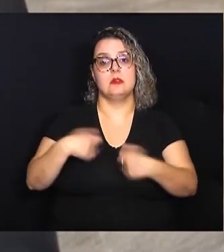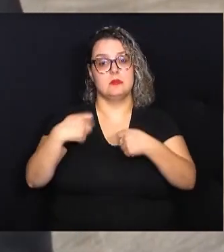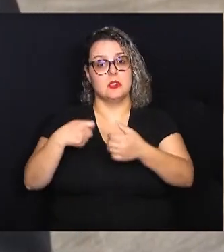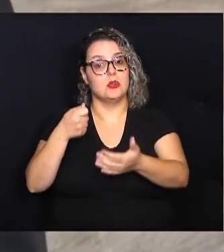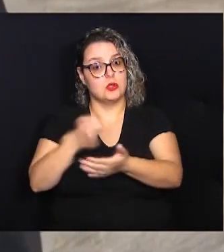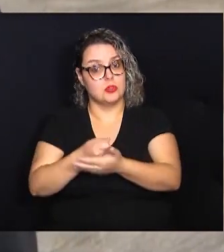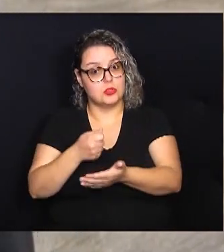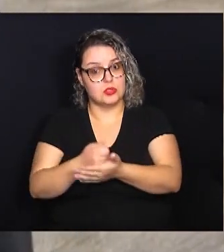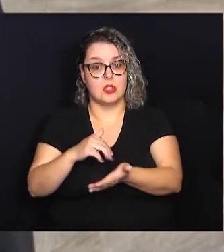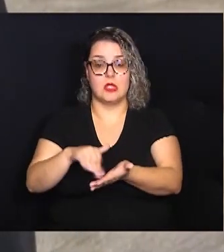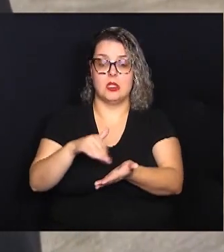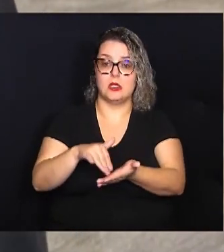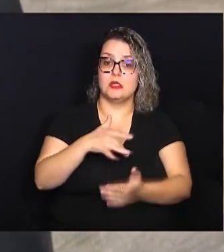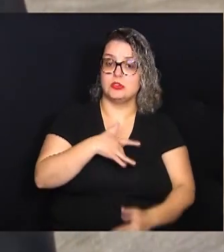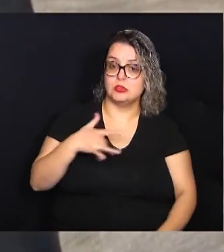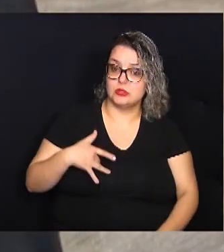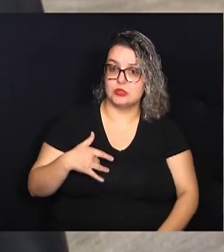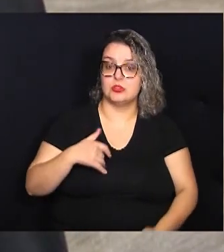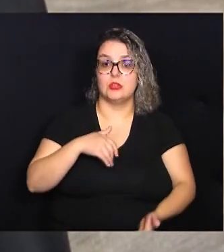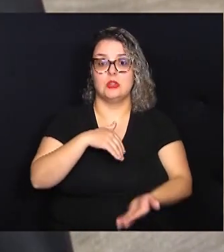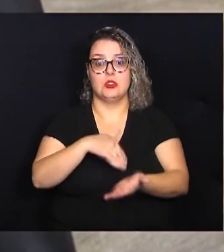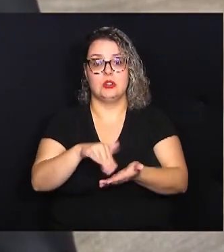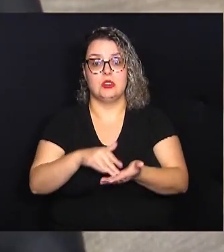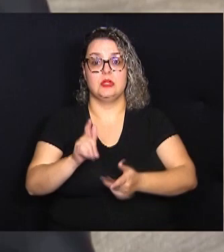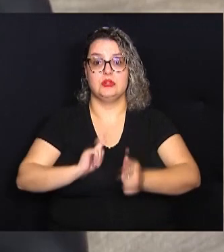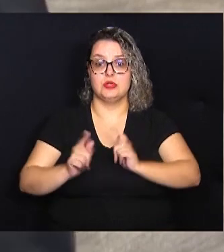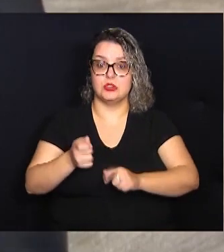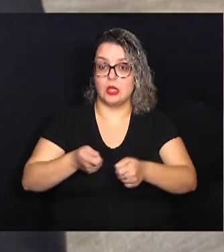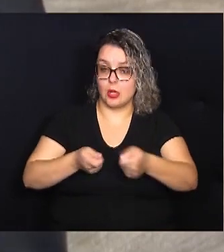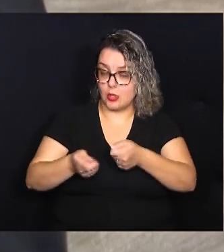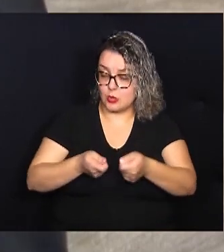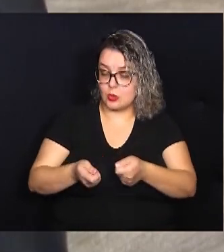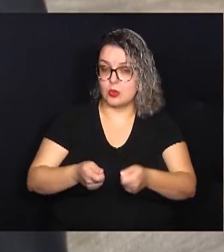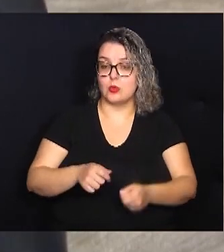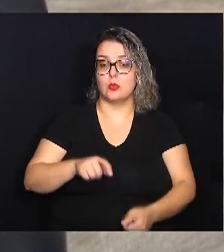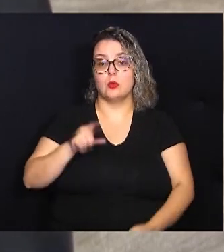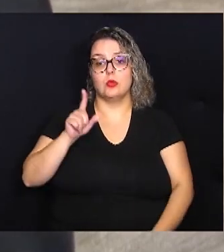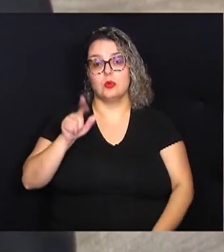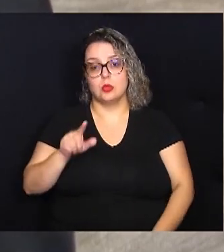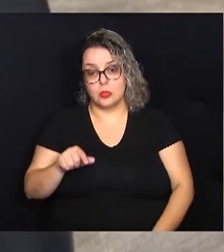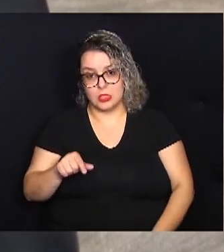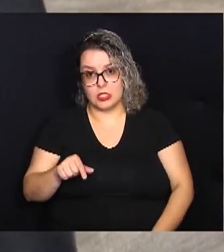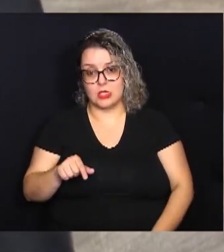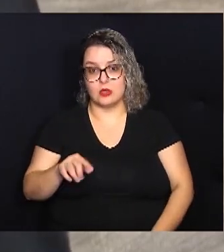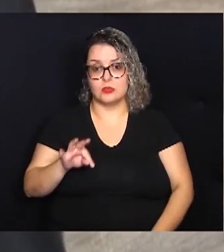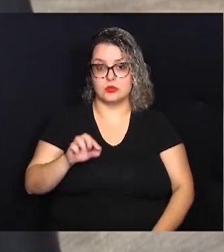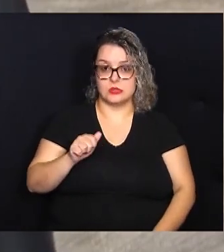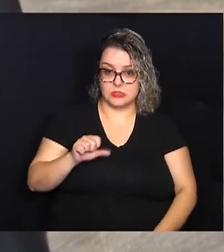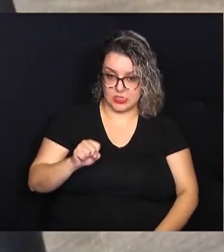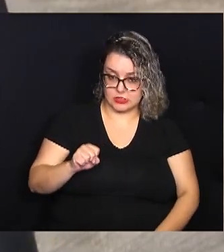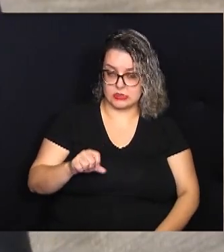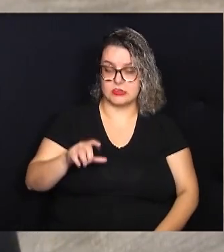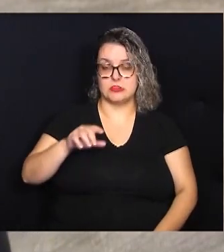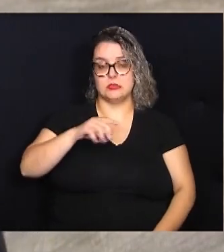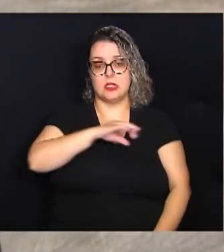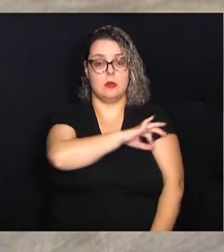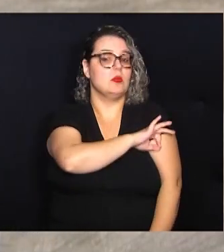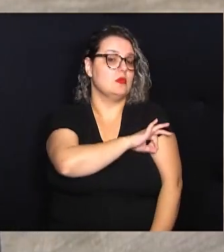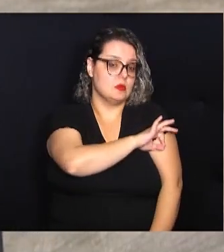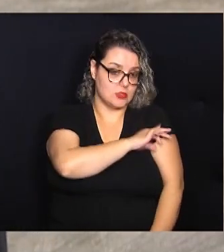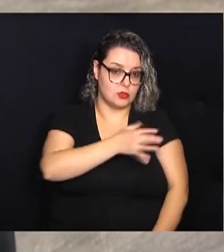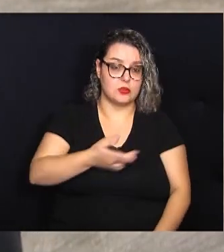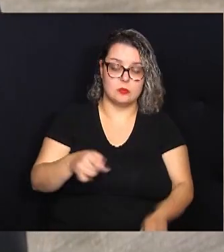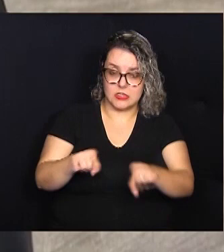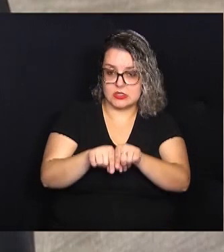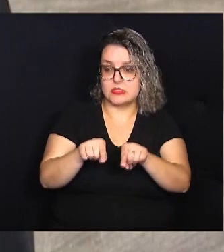de Saúde, a Secretaria de Gestão e Controle, onde é os TACs da Prefeitura, mas